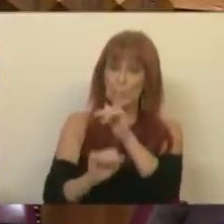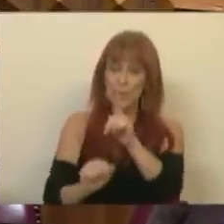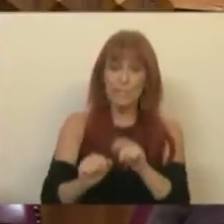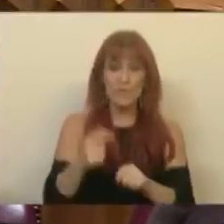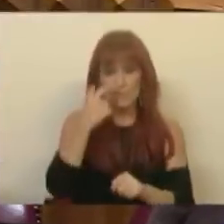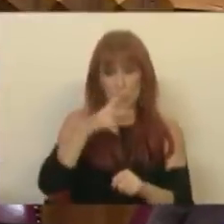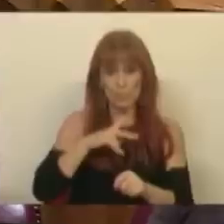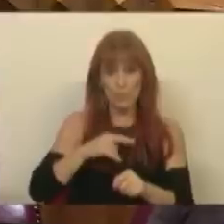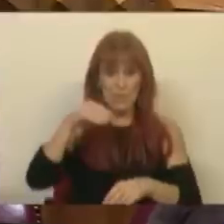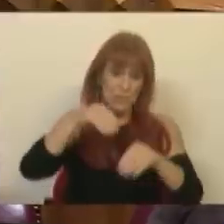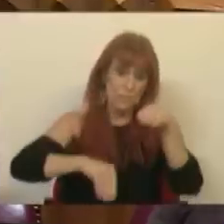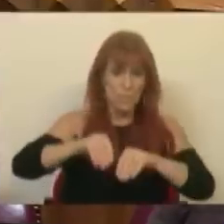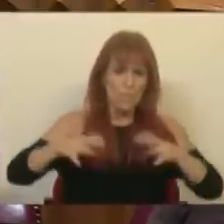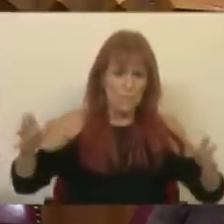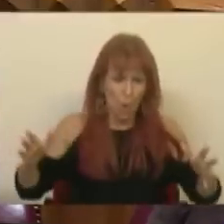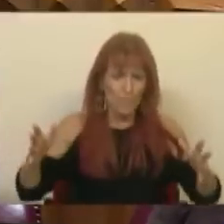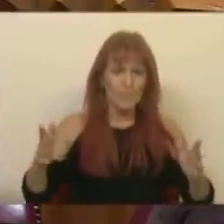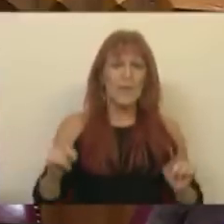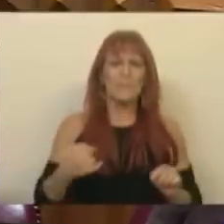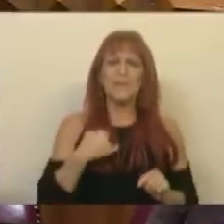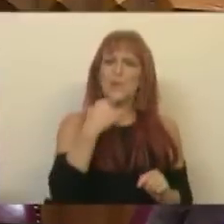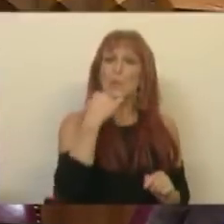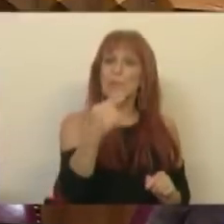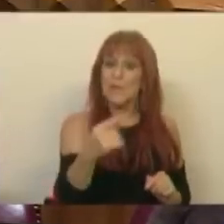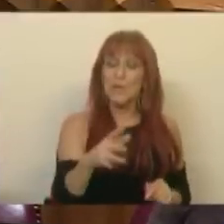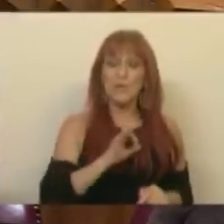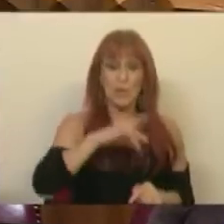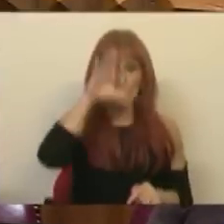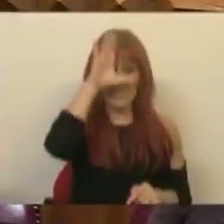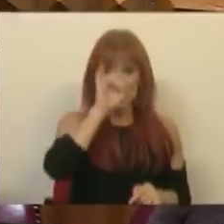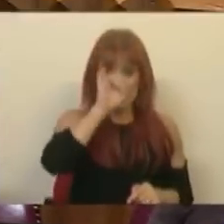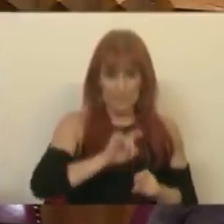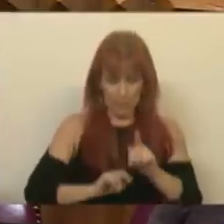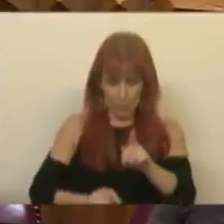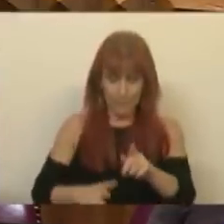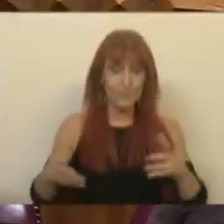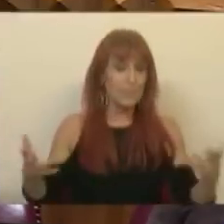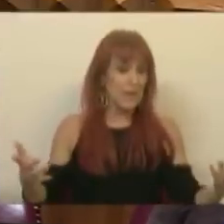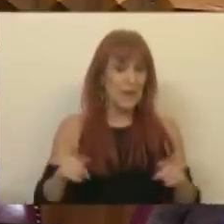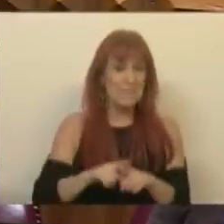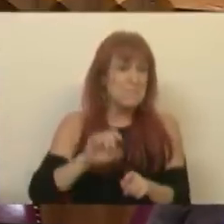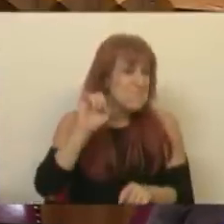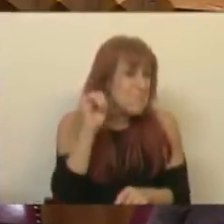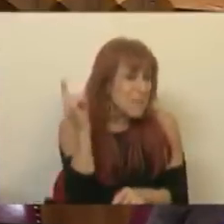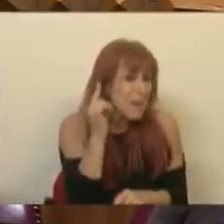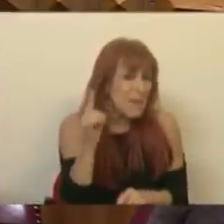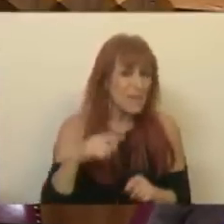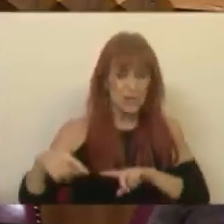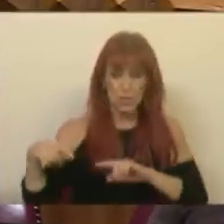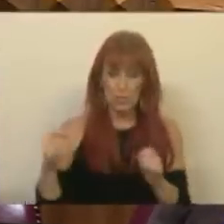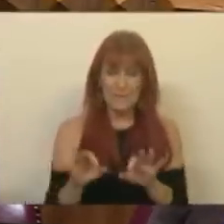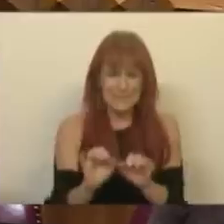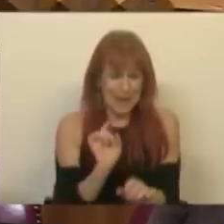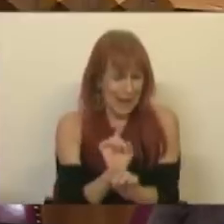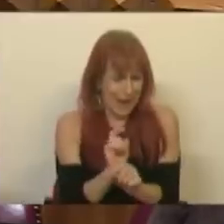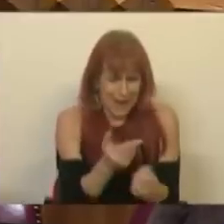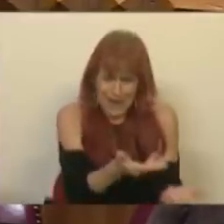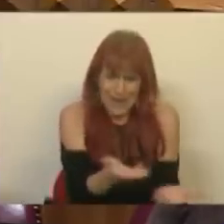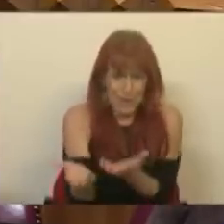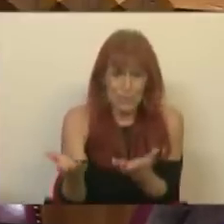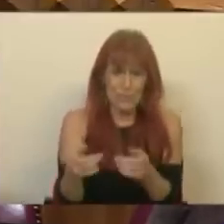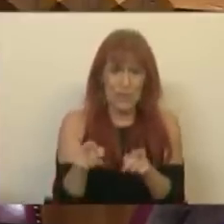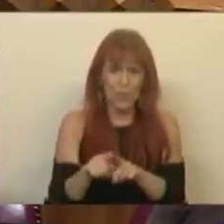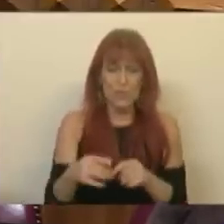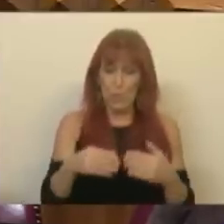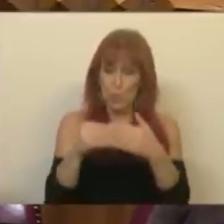que os portugueses sufragaram mas teve que dizer senhor permanente É deve ser a primeira vez num debate deste gênero que